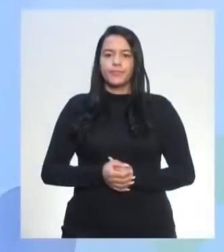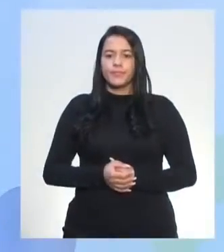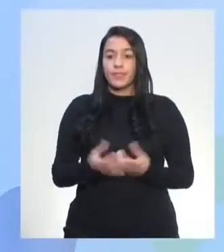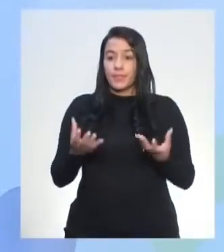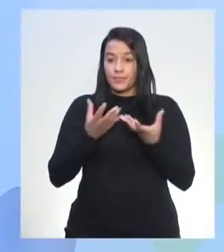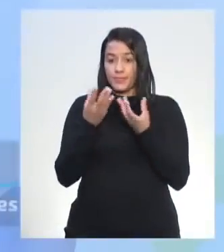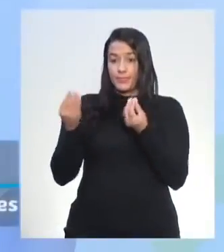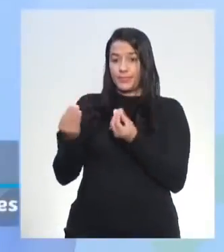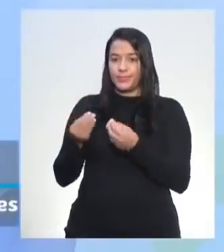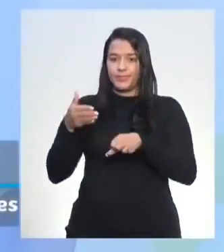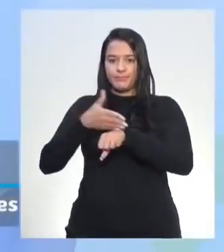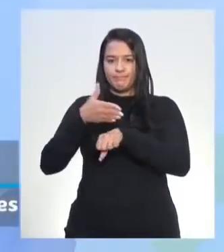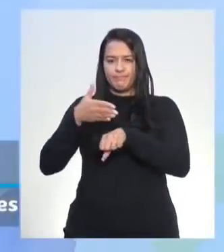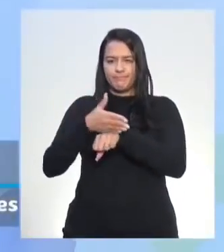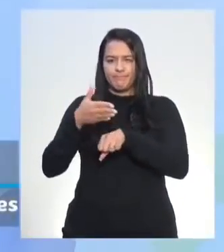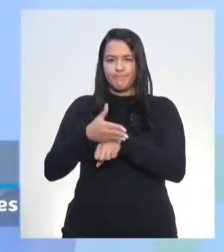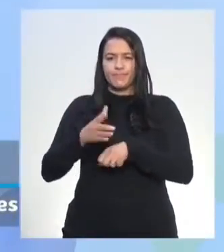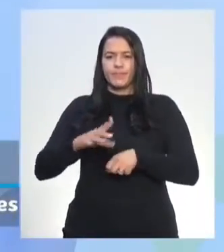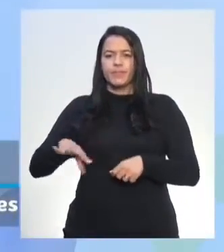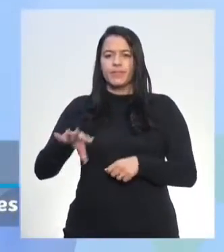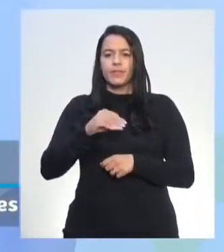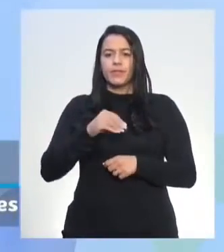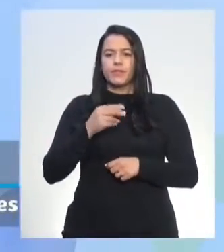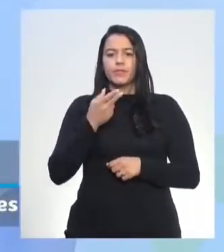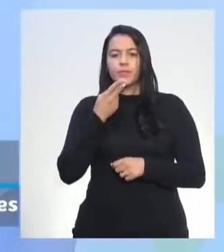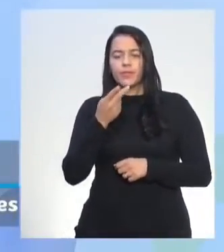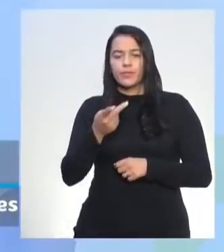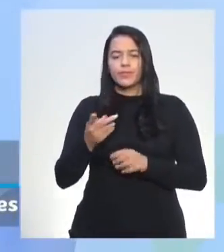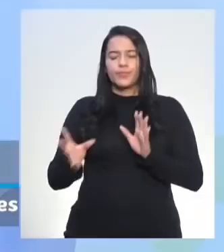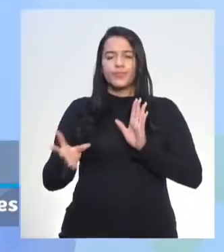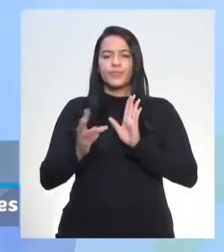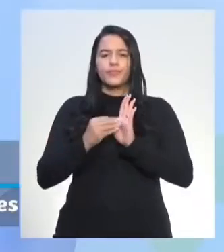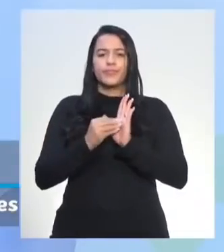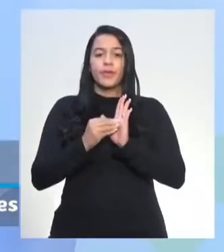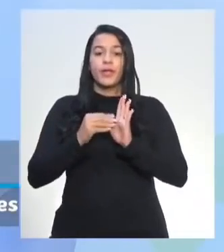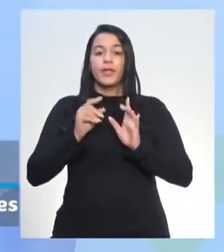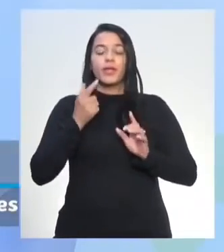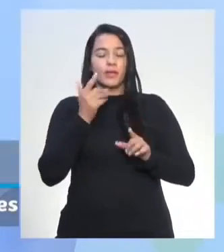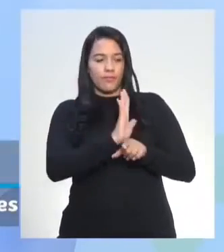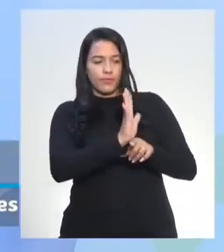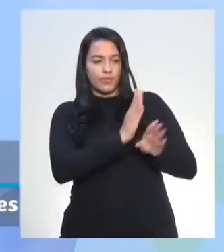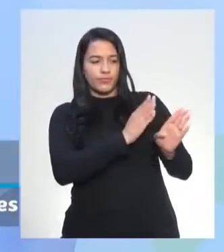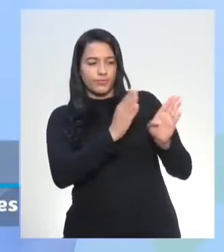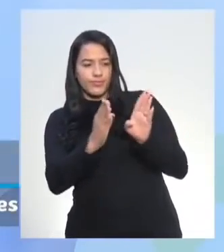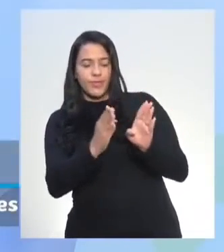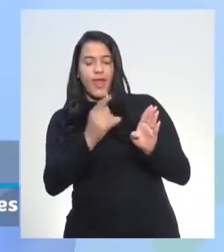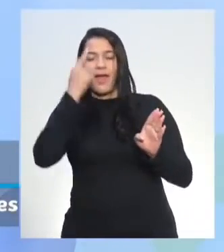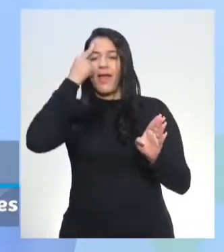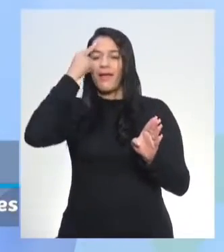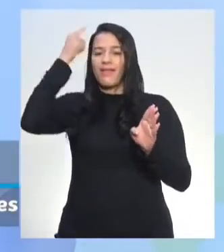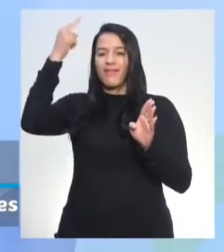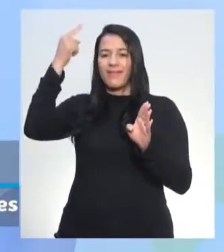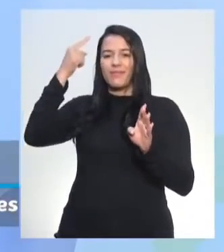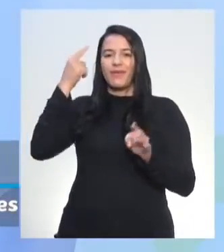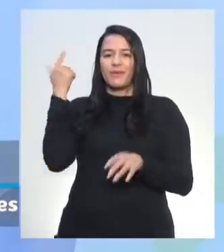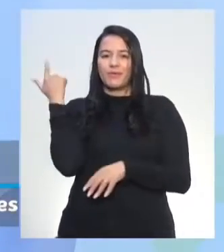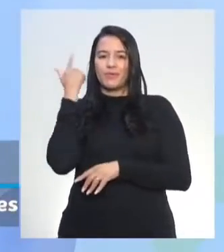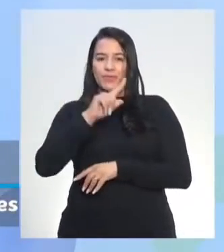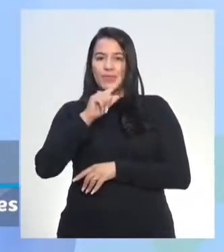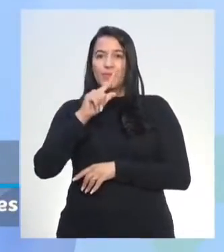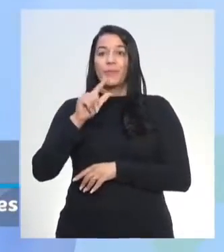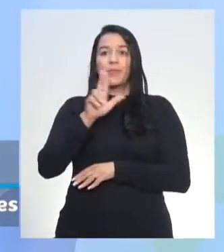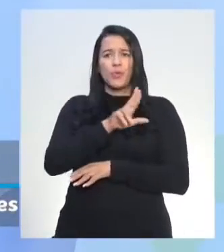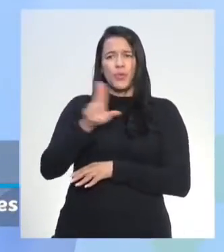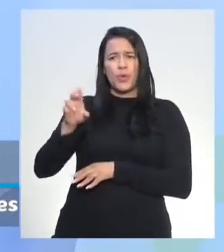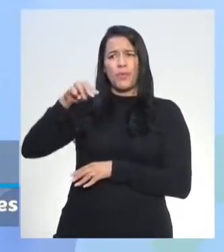Muitas participações. Eles colocaram assim que depois que assistiram ao vídeo, conseguiram recordar quem era Mafalda. No primeiro momento, só o nome, Sim,